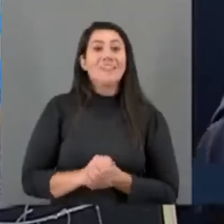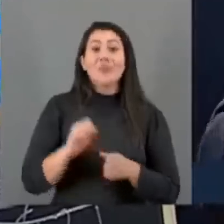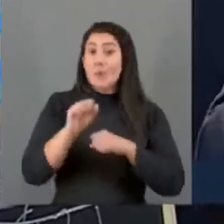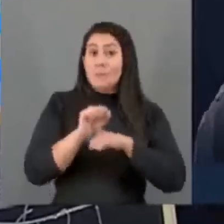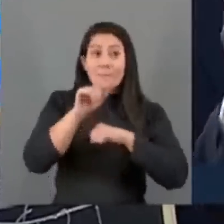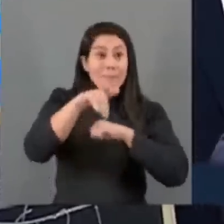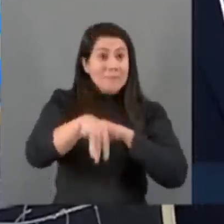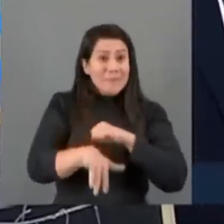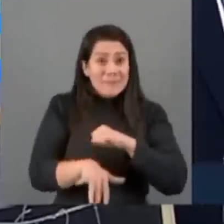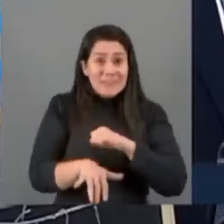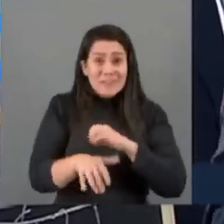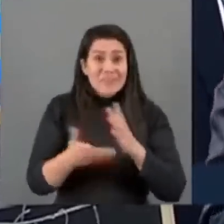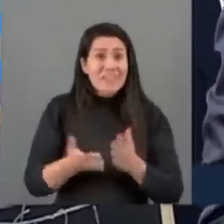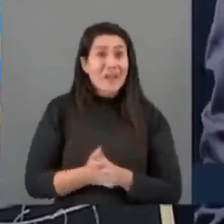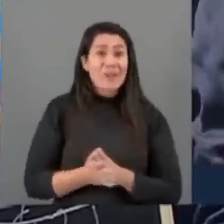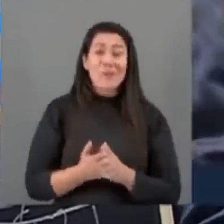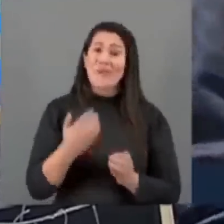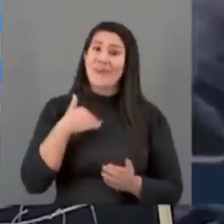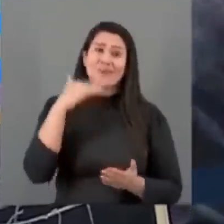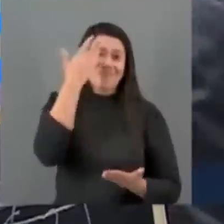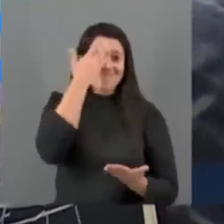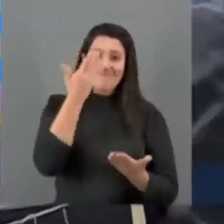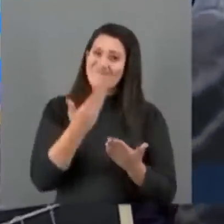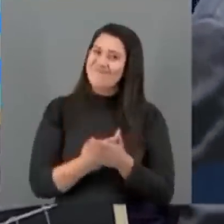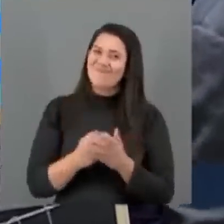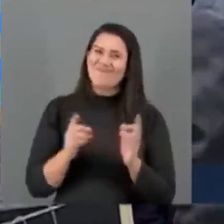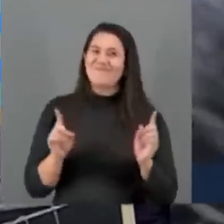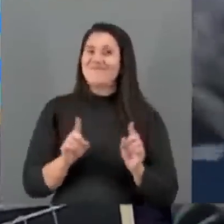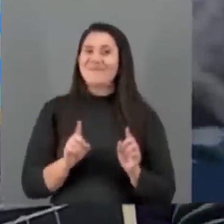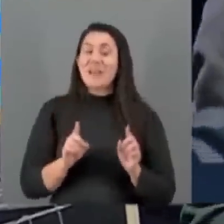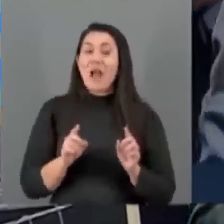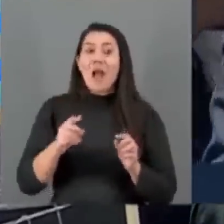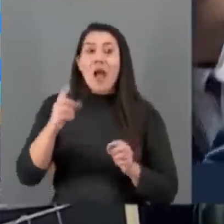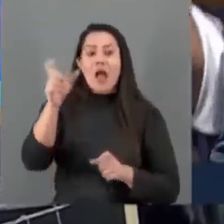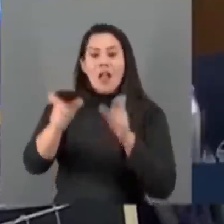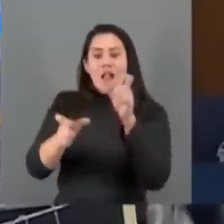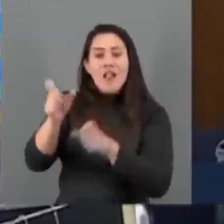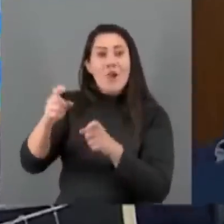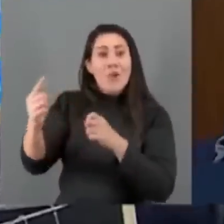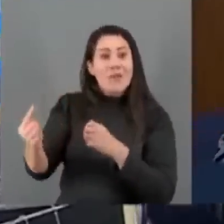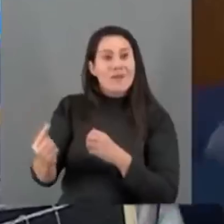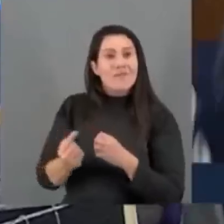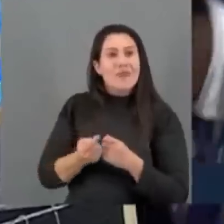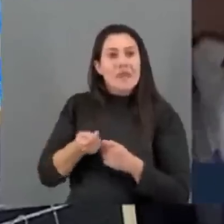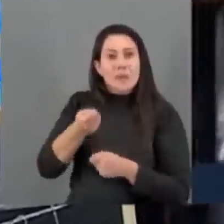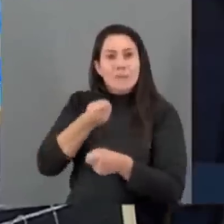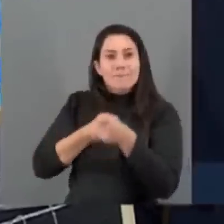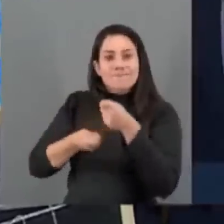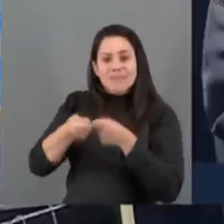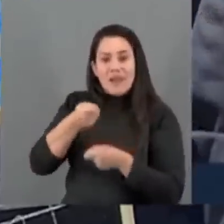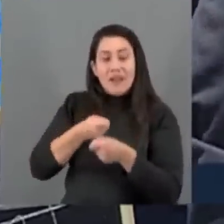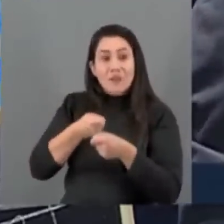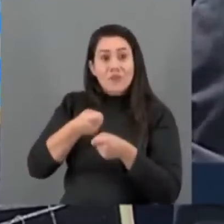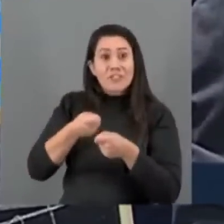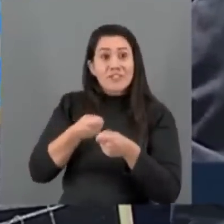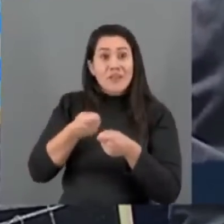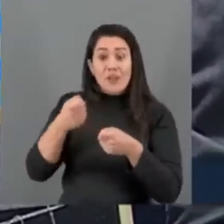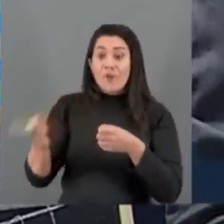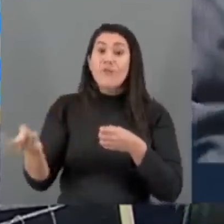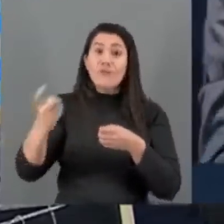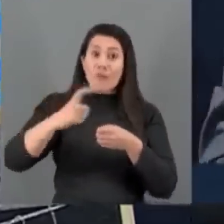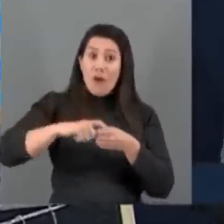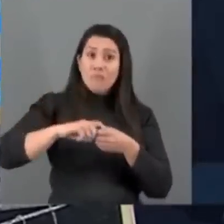impressionante, e eu não acredito em coincidência. O Banco Central, as pessoas vêm do mercado financeiro e voltam para o mercado